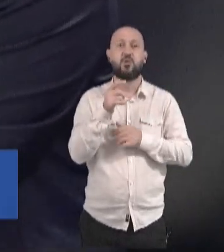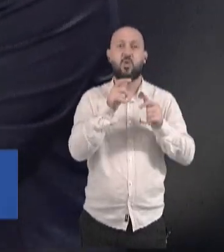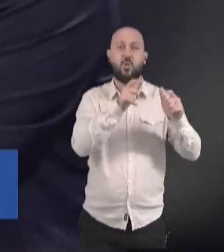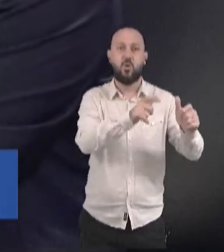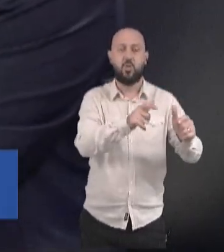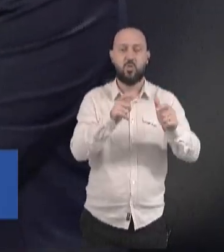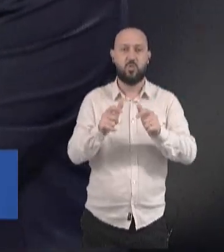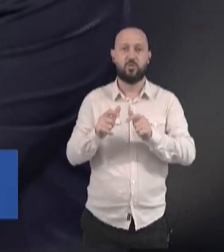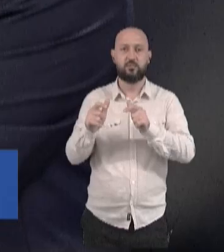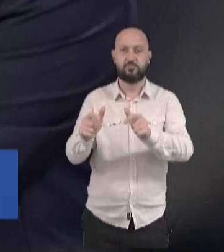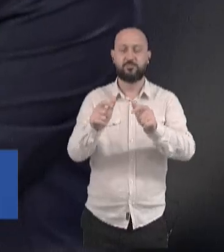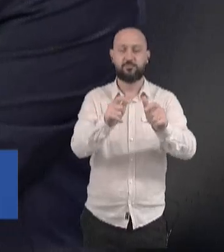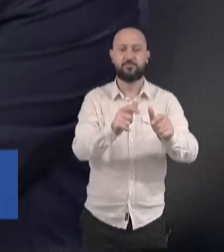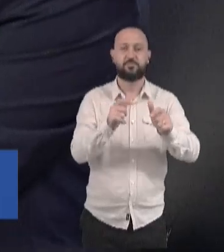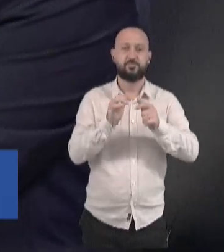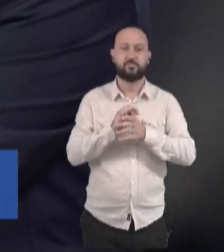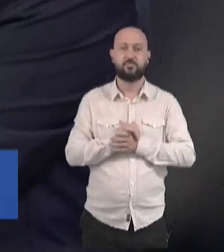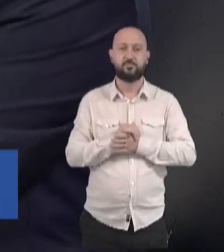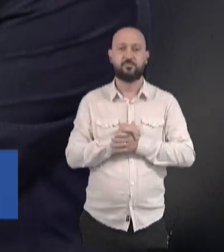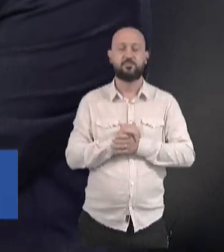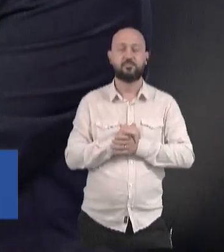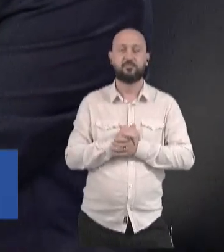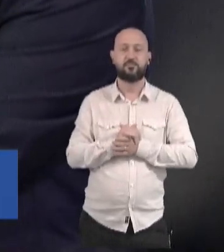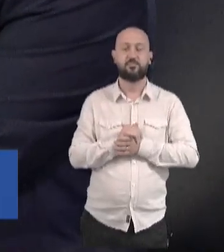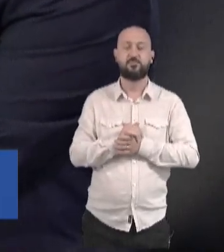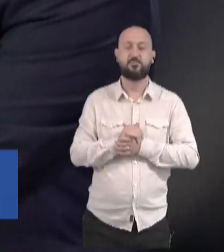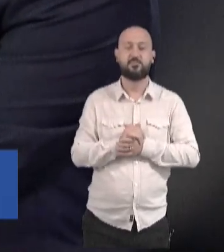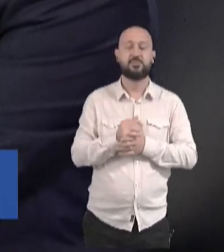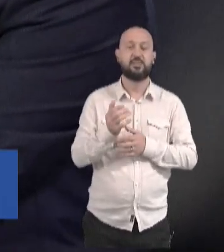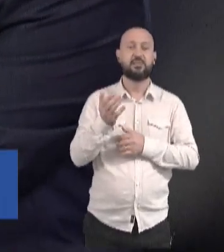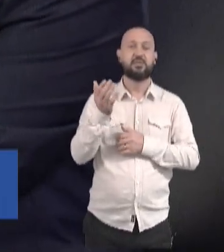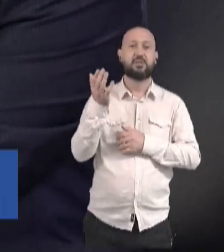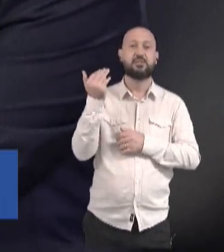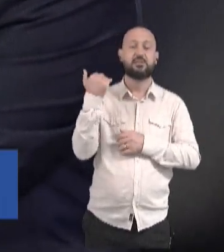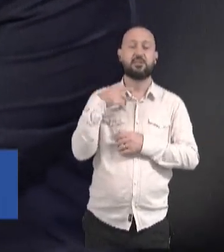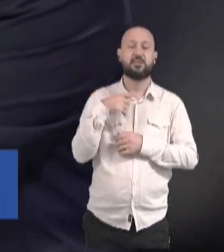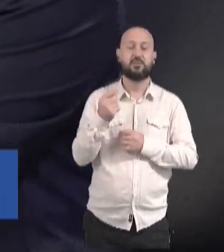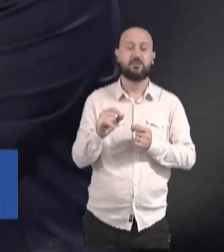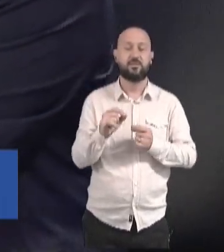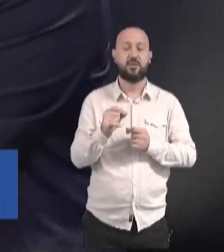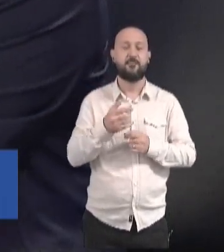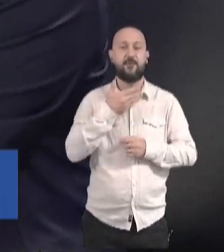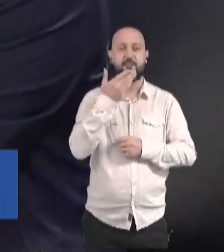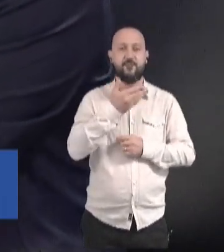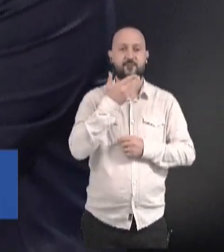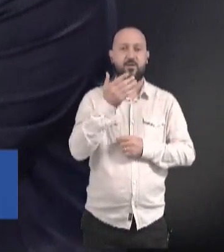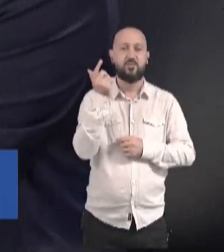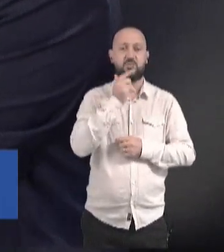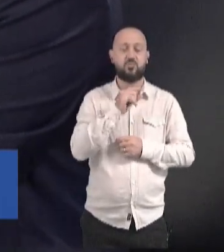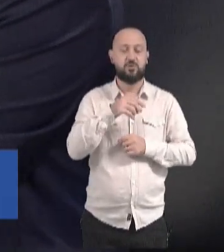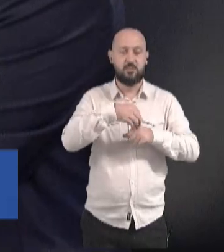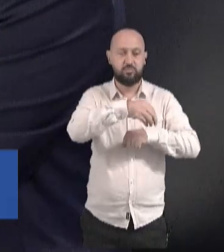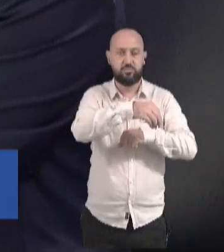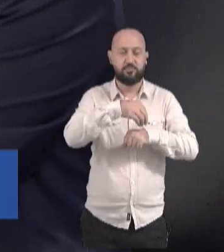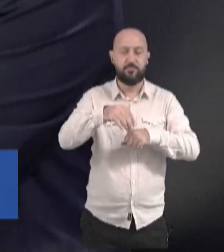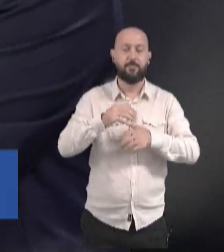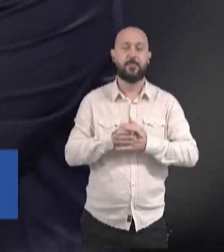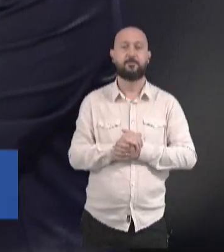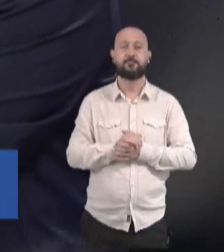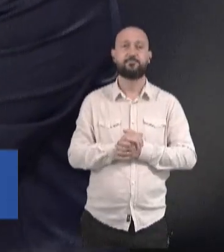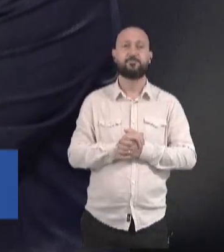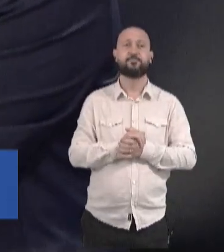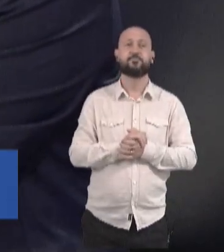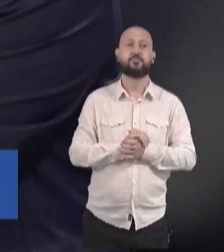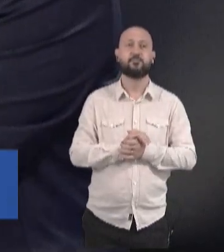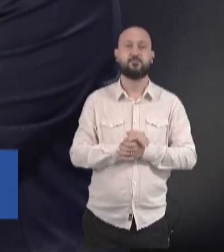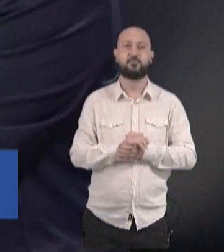ocupando os espaços dos meios de comunicação. Antigamente, era até mais fácil chegar na ponta, porque